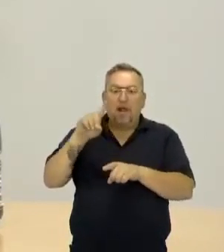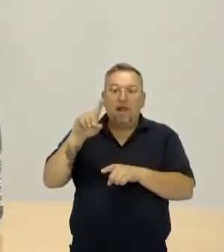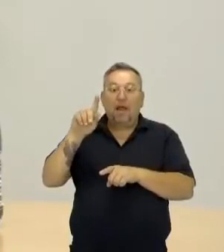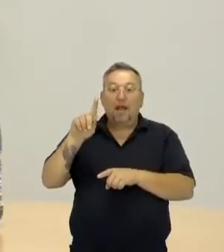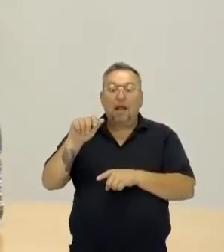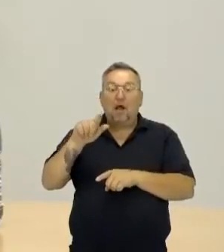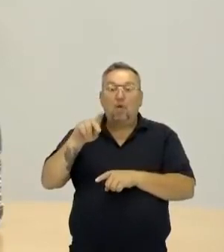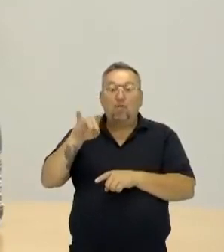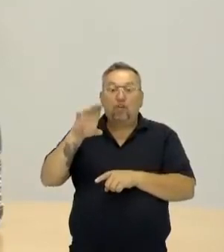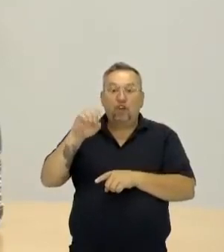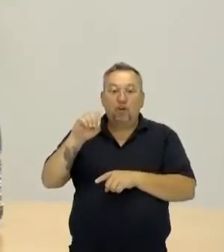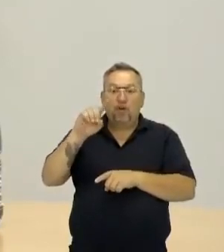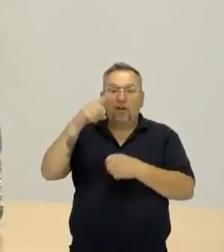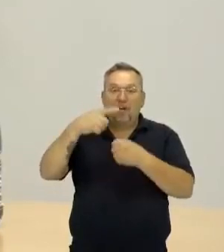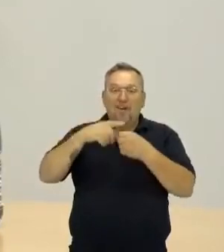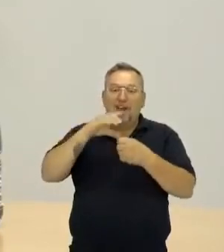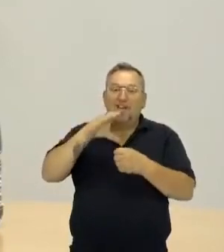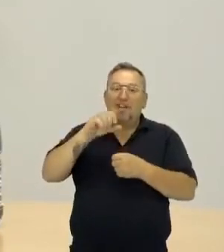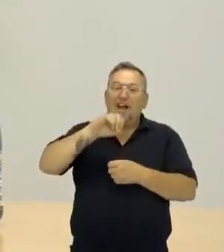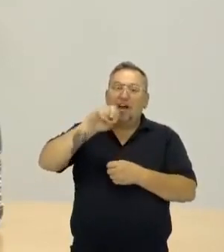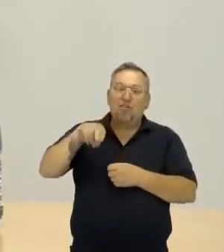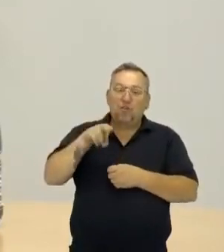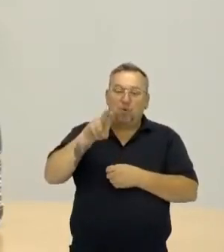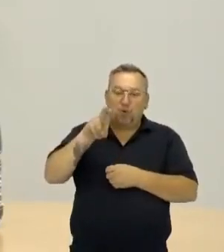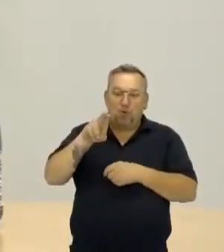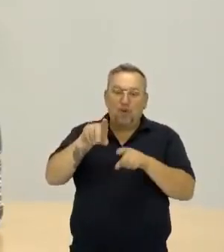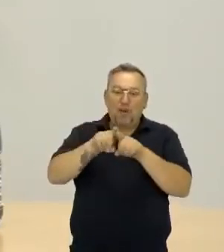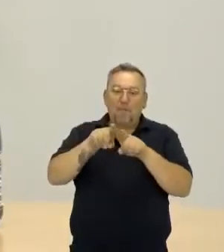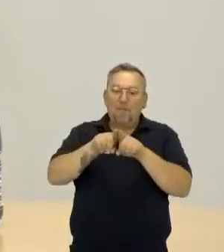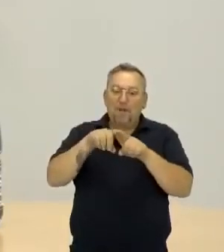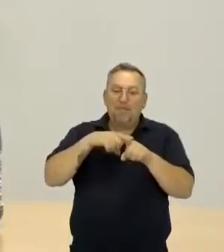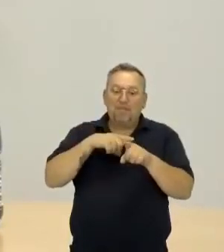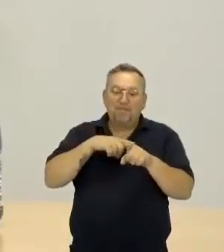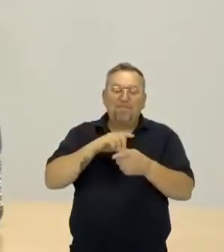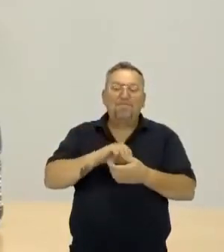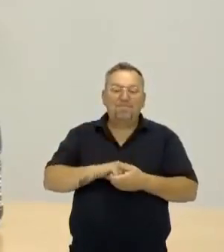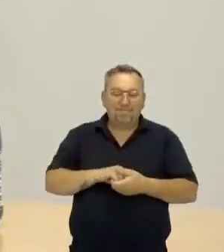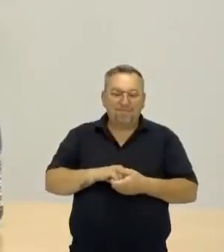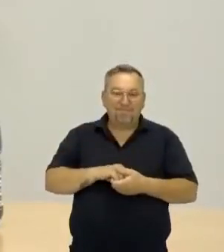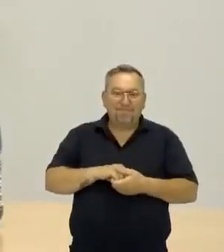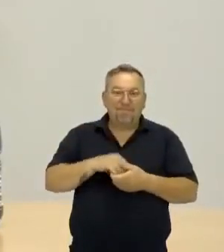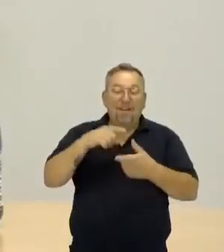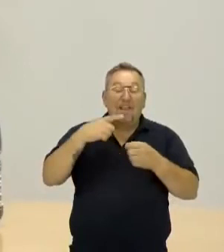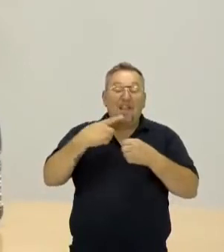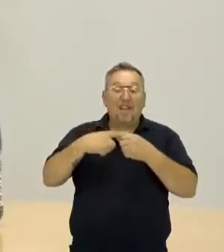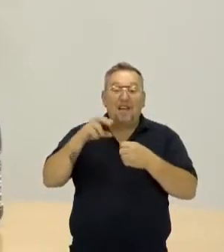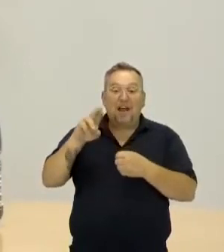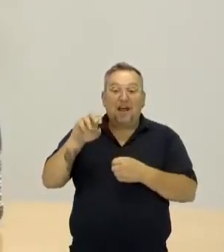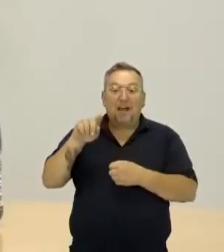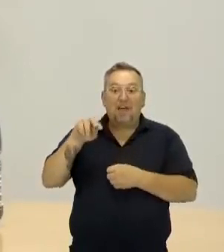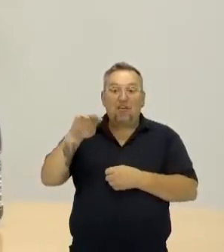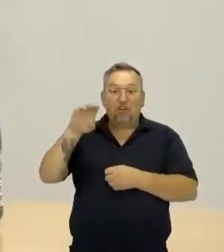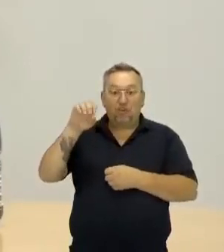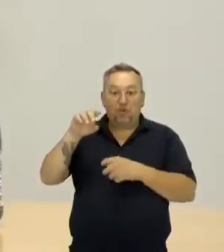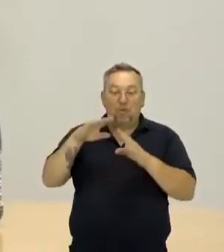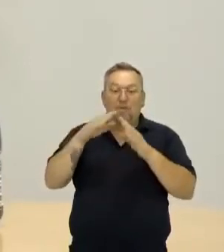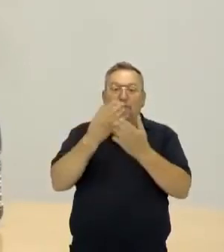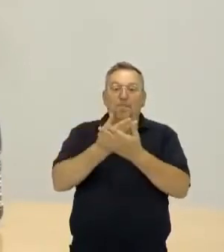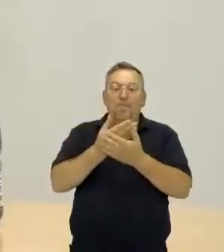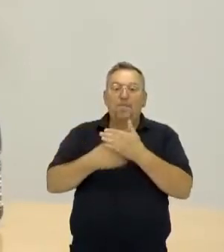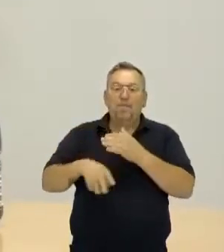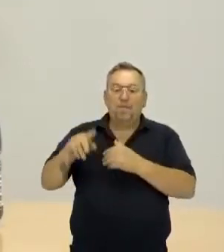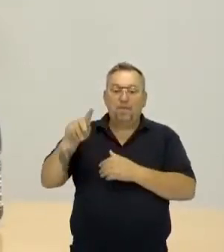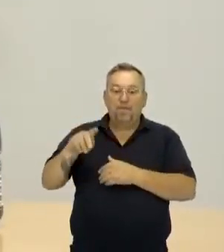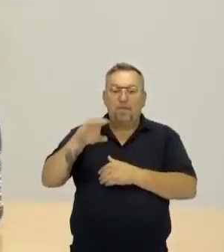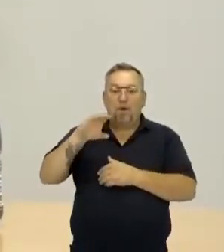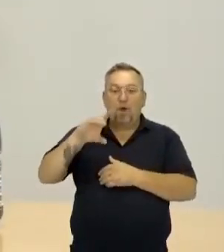lá de Cajuru, com o 7º B. Tem o Peicoque Kitajima, lá de Registro. Tem a escola Professor Dr.